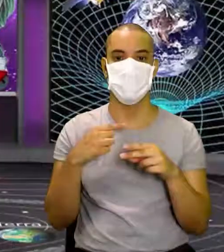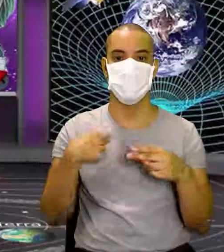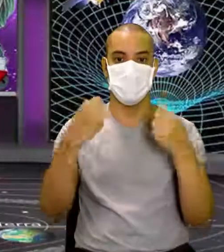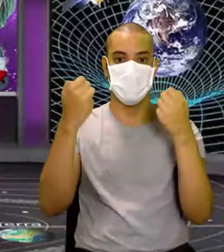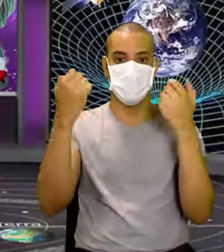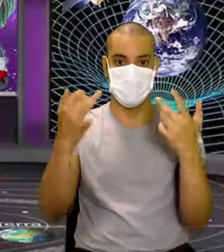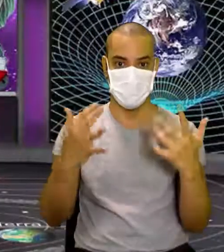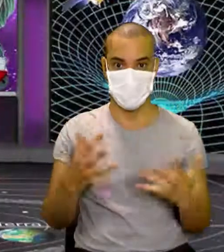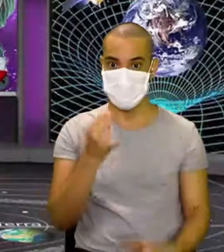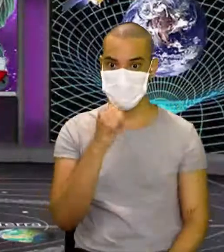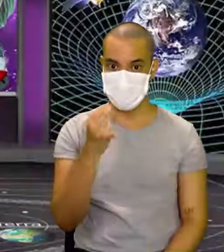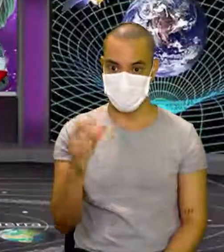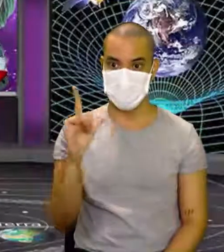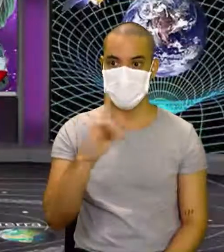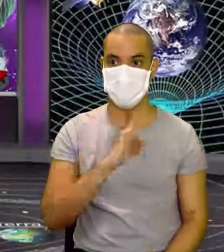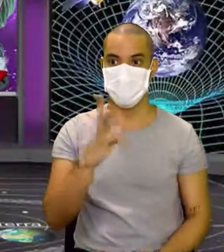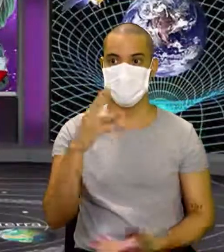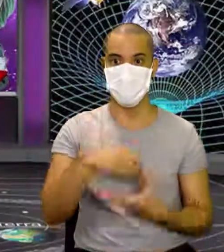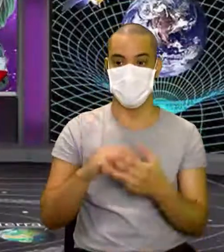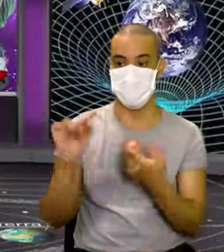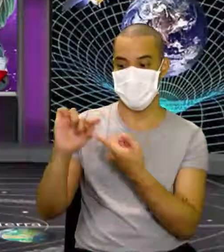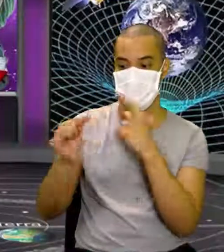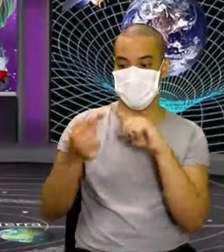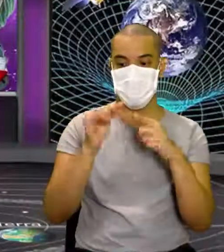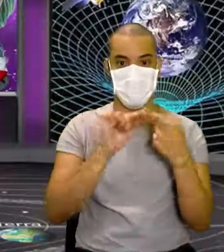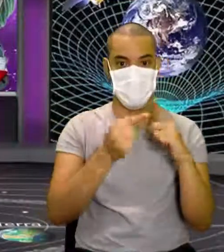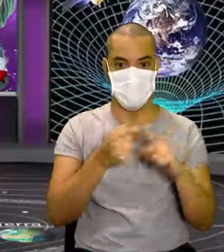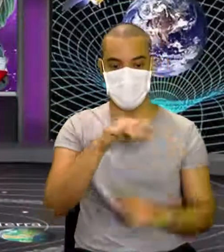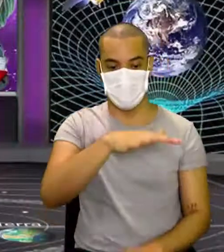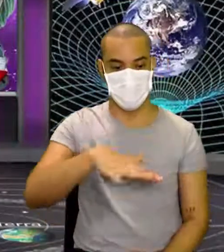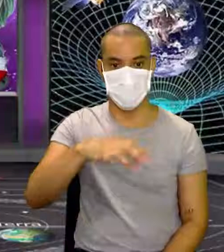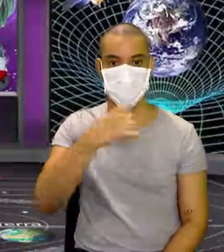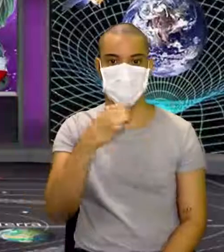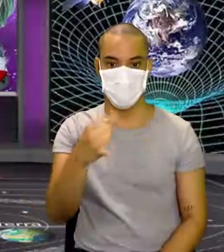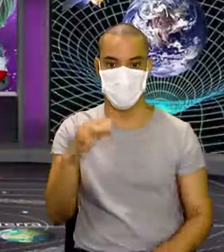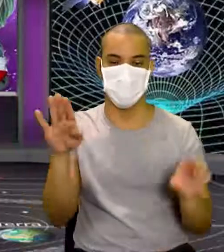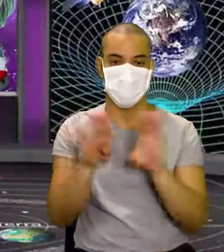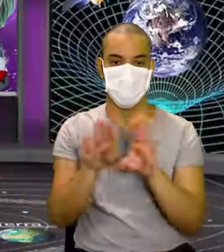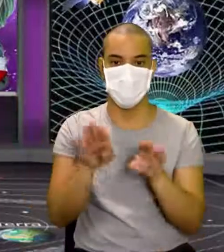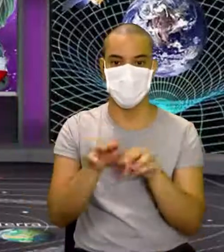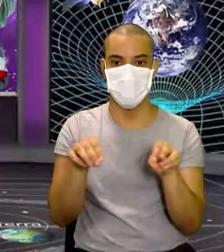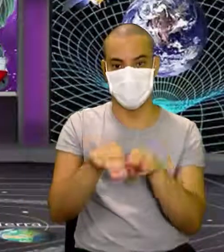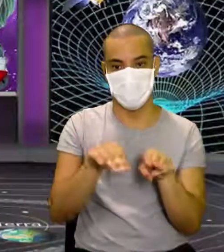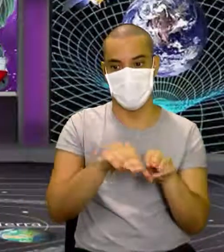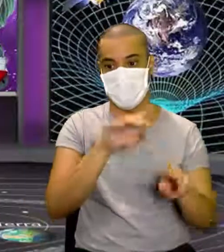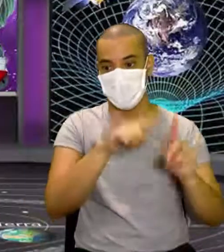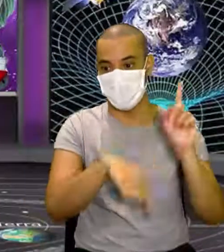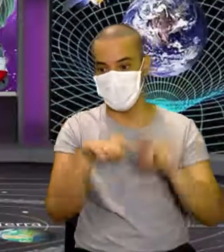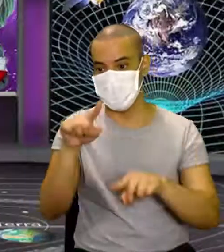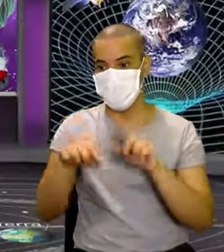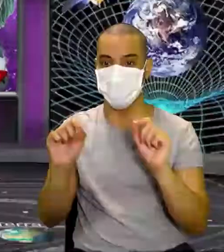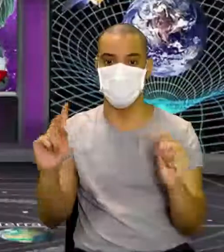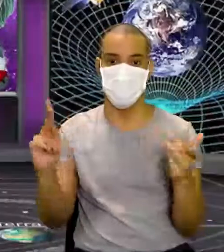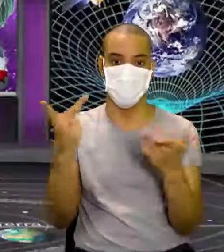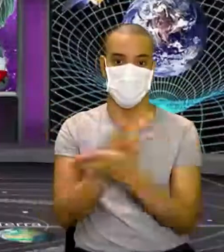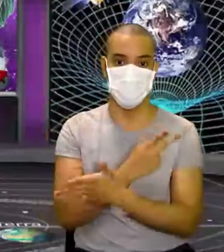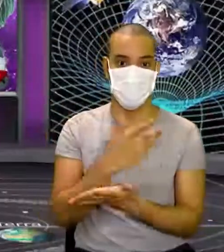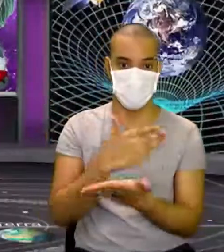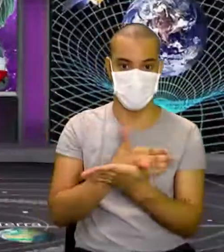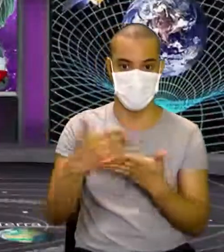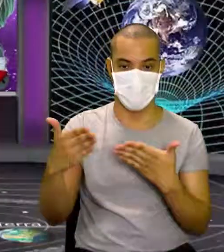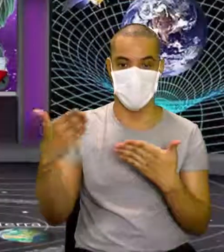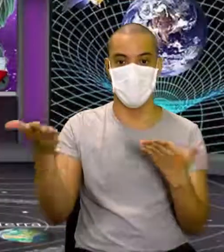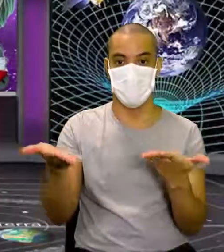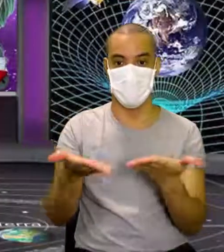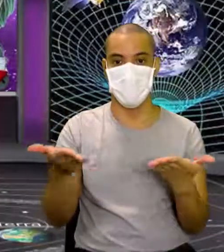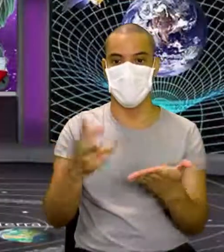ondas eletromagnéticas são combinações de campo elétrico e campo magnético variável, a partir de hoje nós vamos